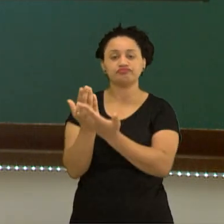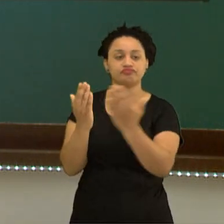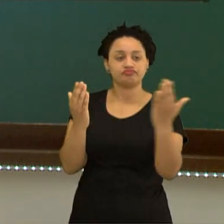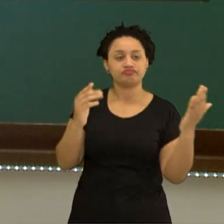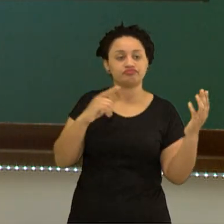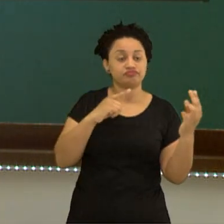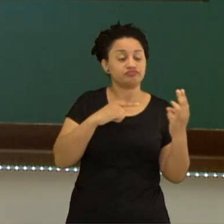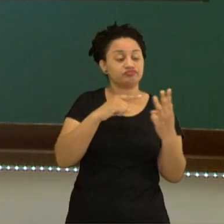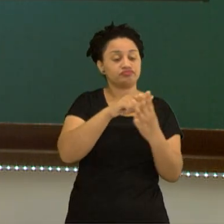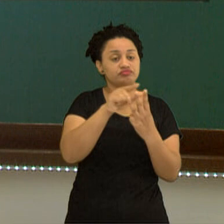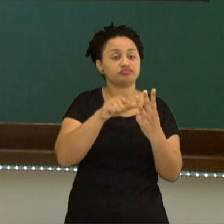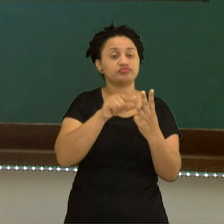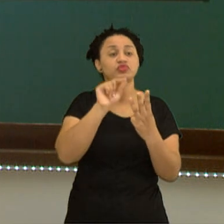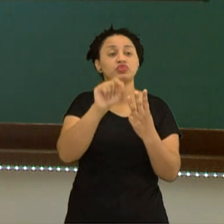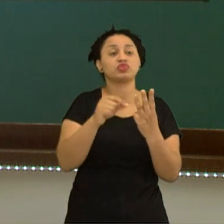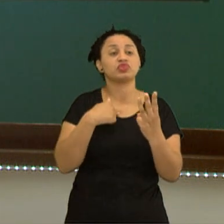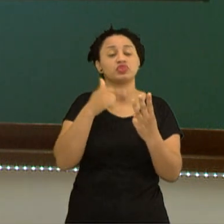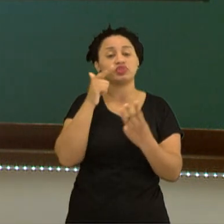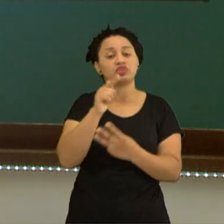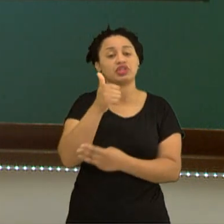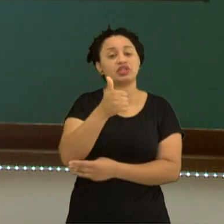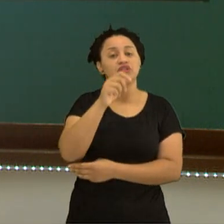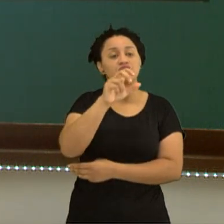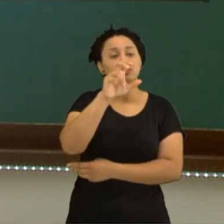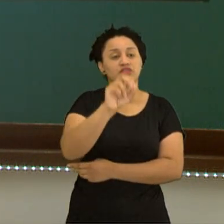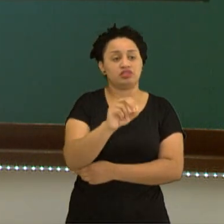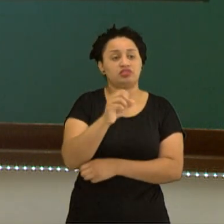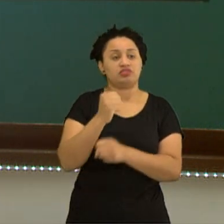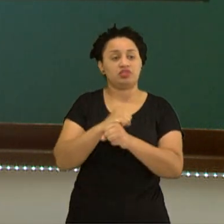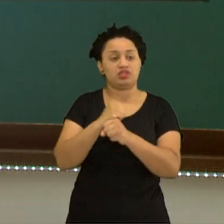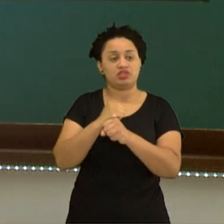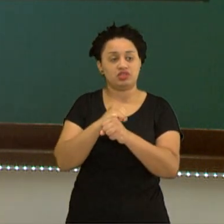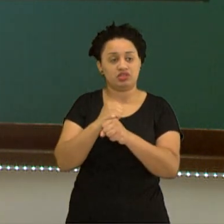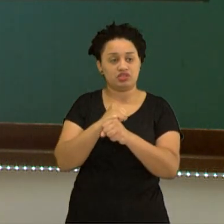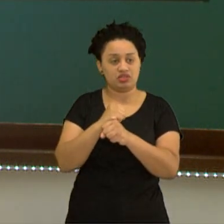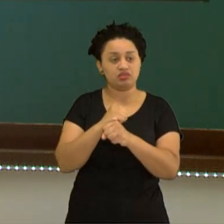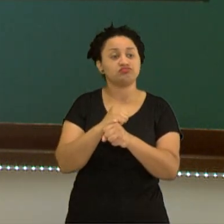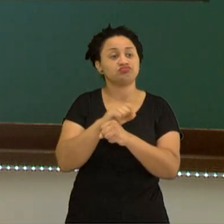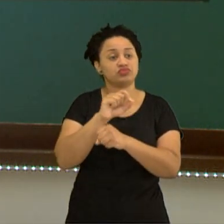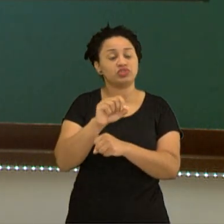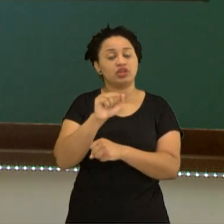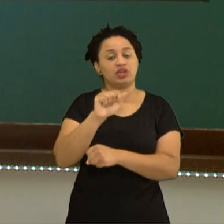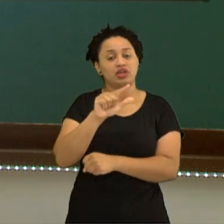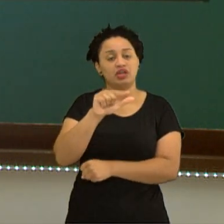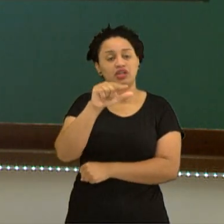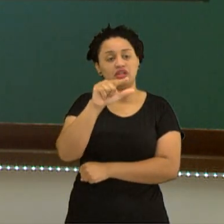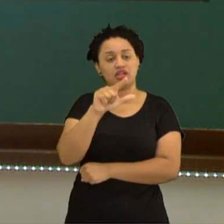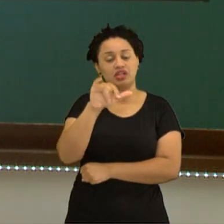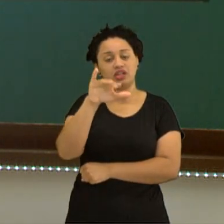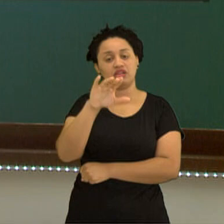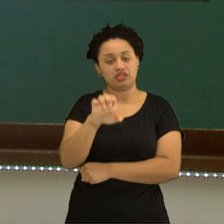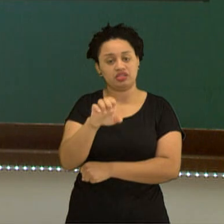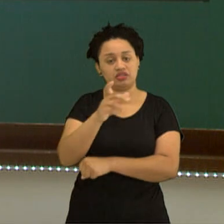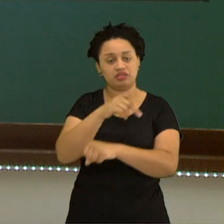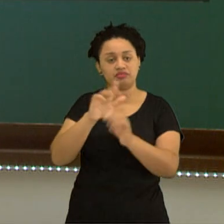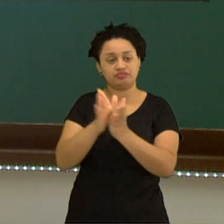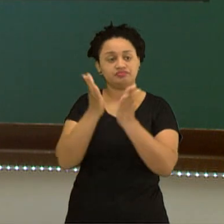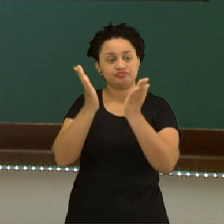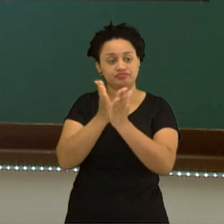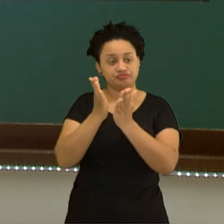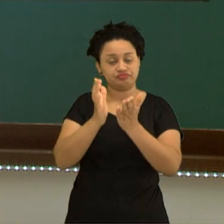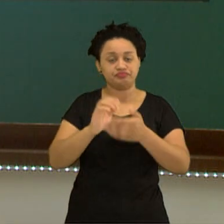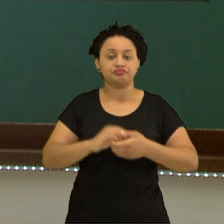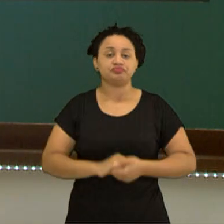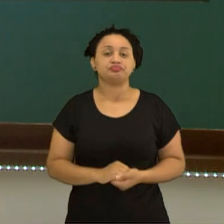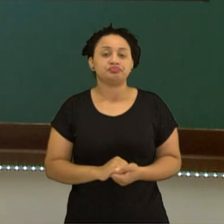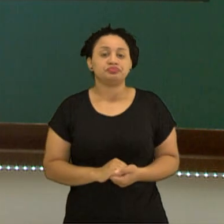3 edições comemoram os 150 anos de Alice no País das Maravilhas, de Lewis Carroll, por Carolina Wigner.